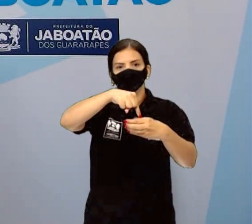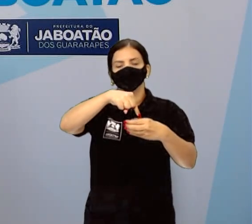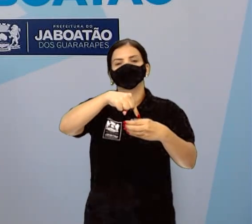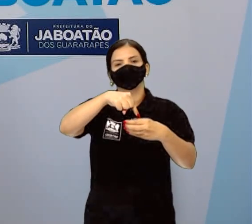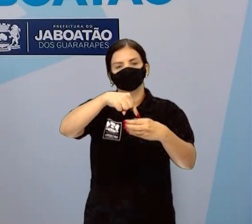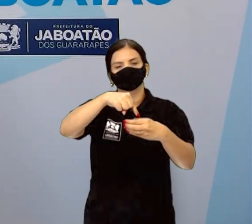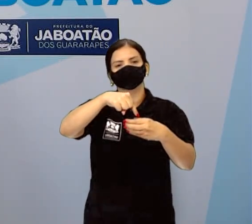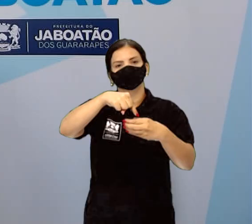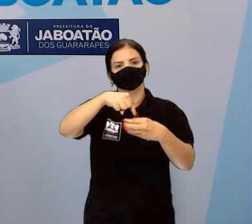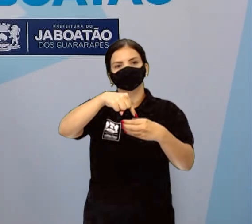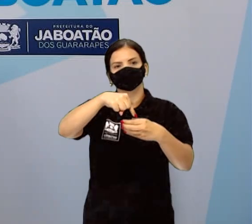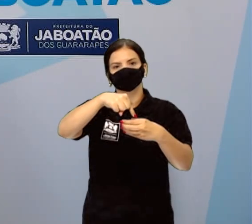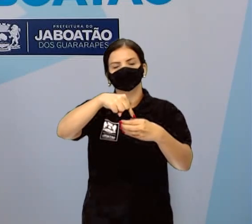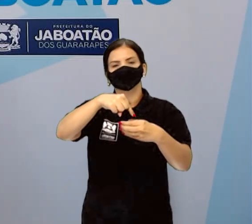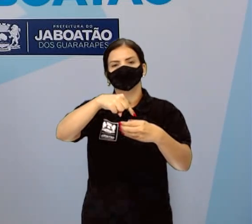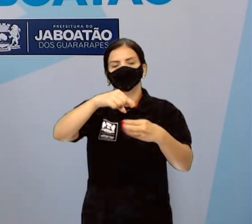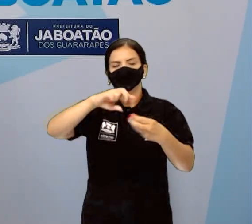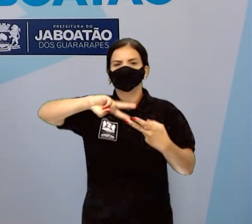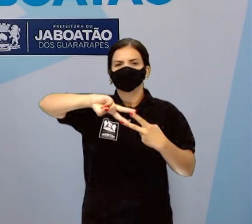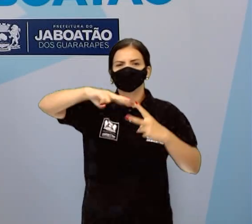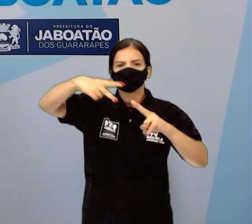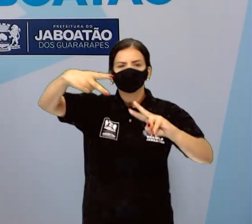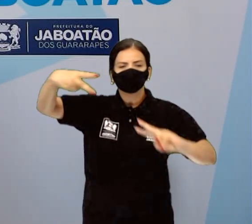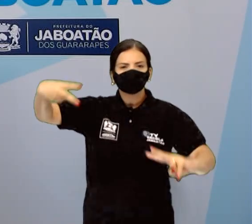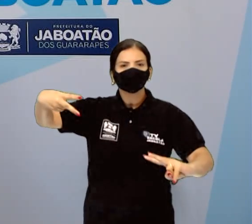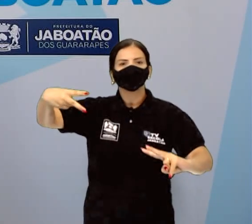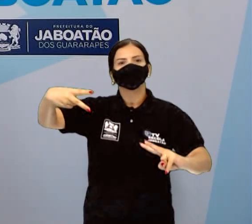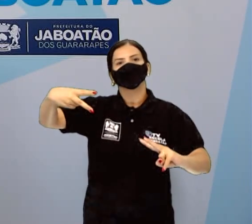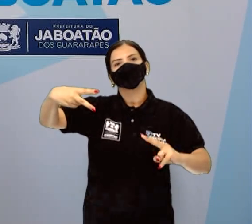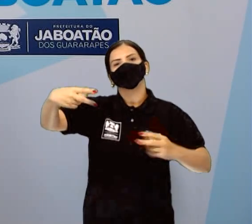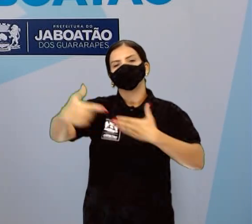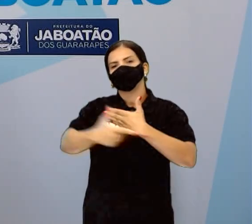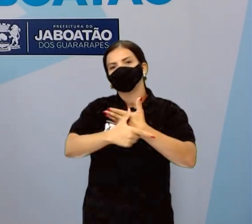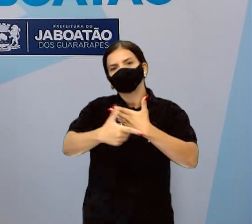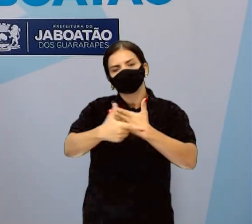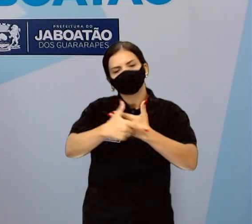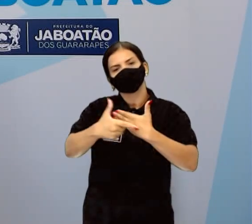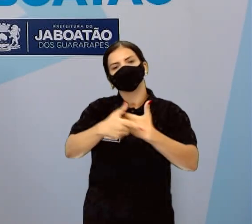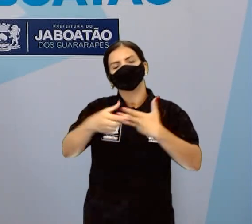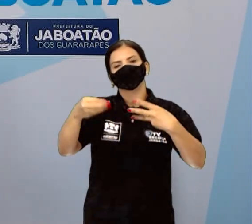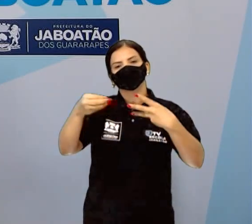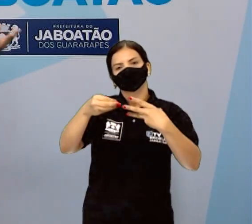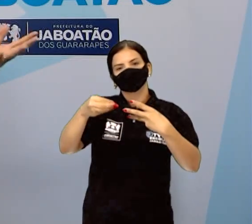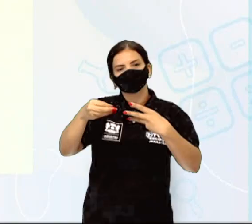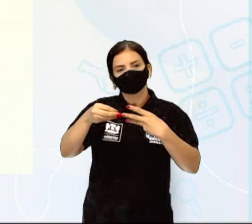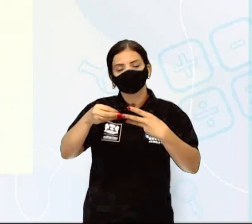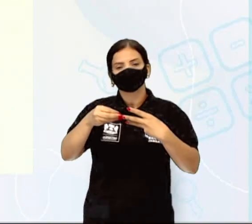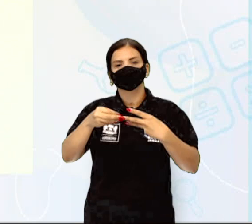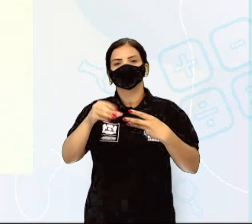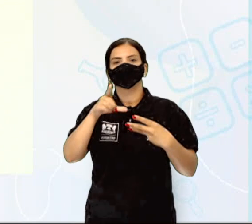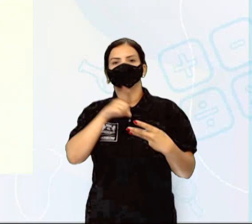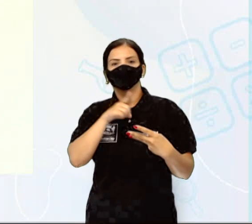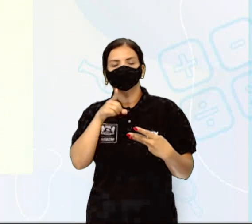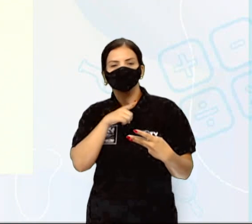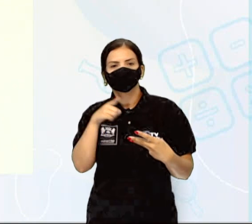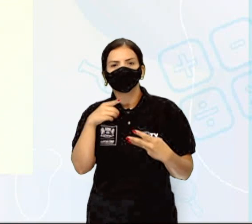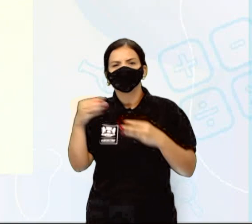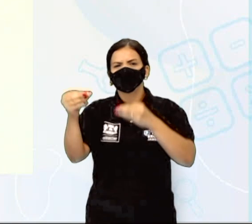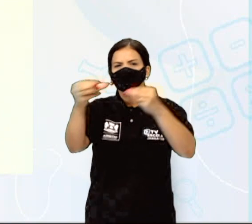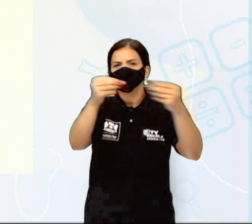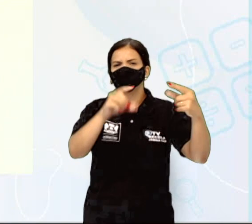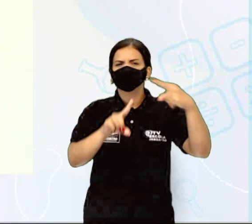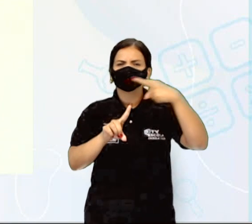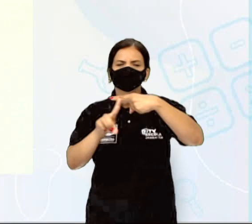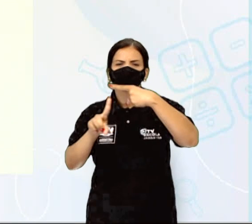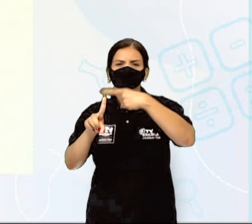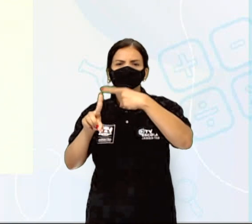bastante relacionada ao DNA e ao controle das funções da célula. Só que existem muitos tipos de